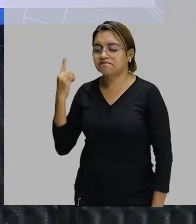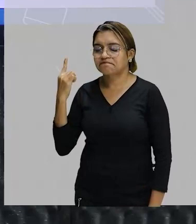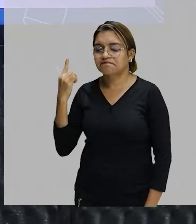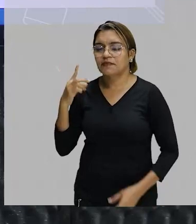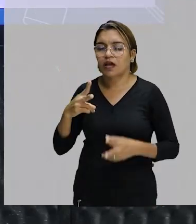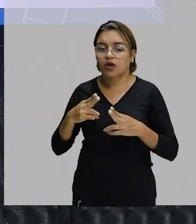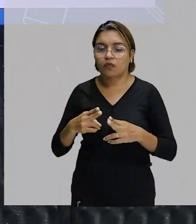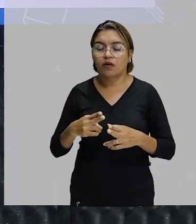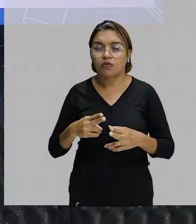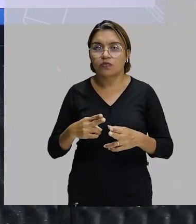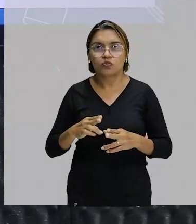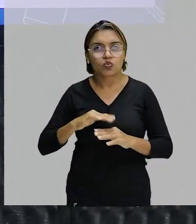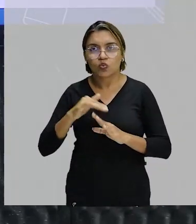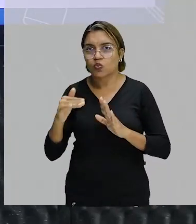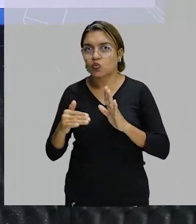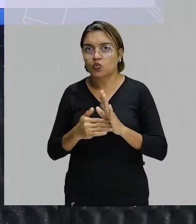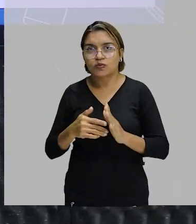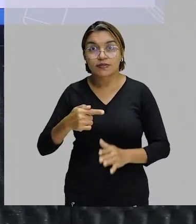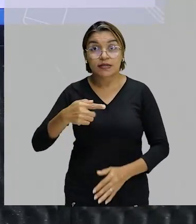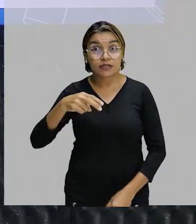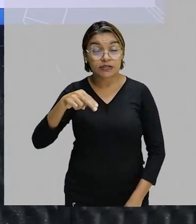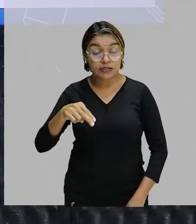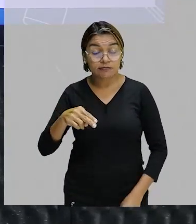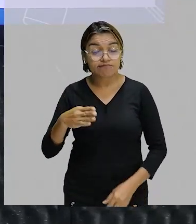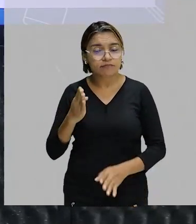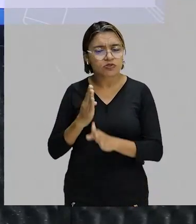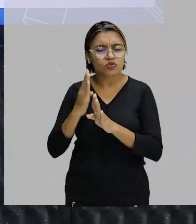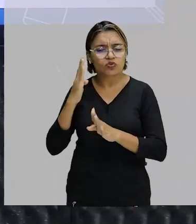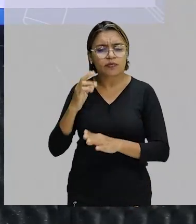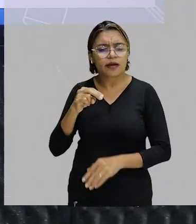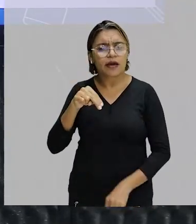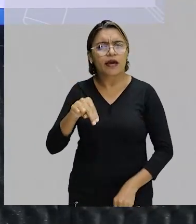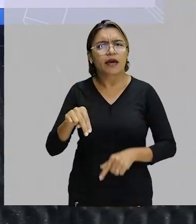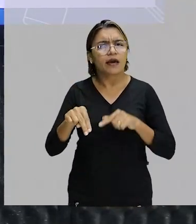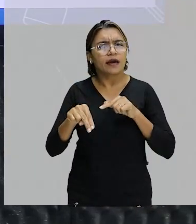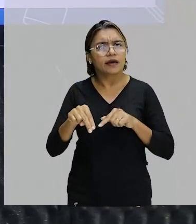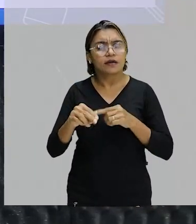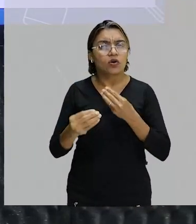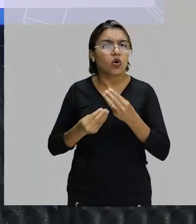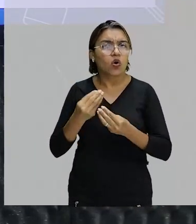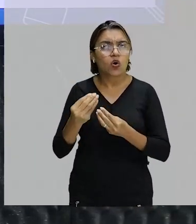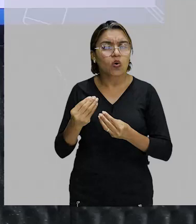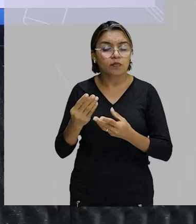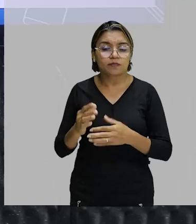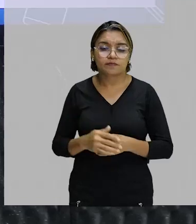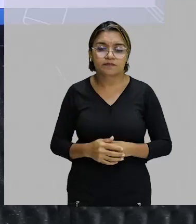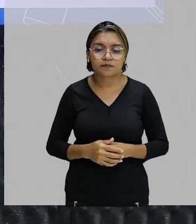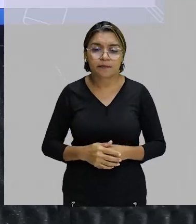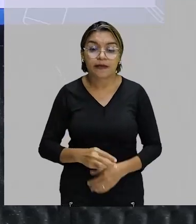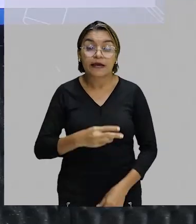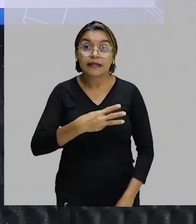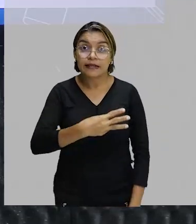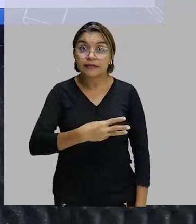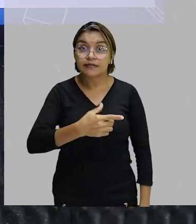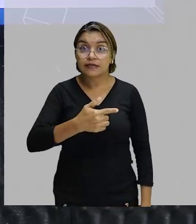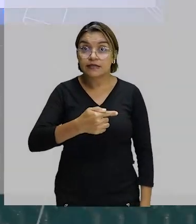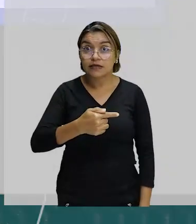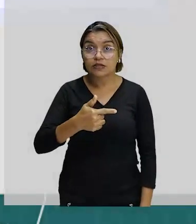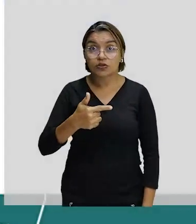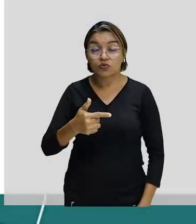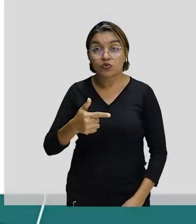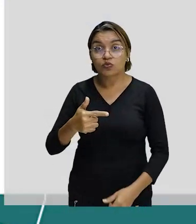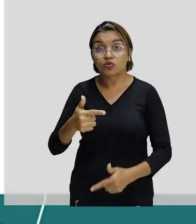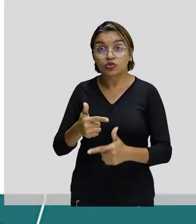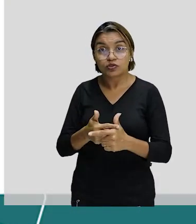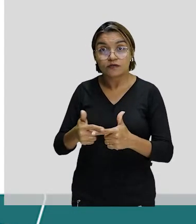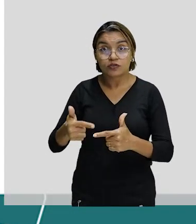isso é igual ao 7n. Para eu descobrir quem é n, o que eu faço agora? Vou fazer 372 dividido por 7,